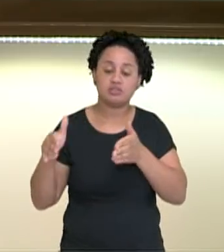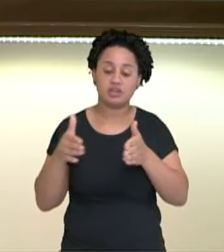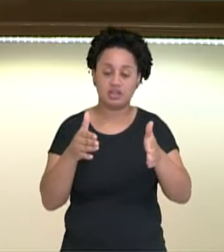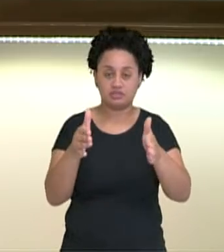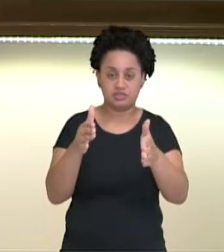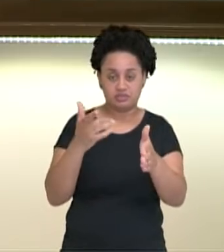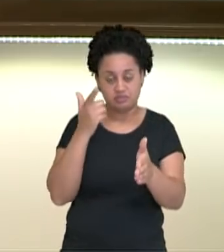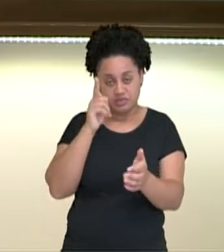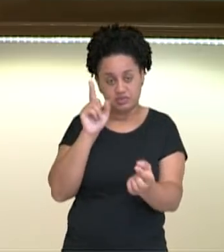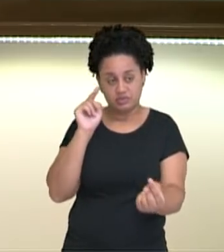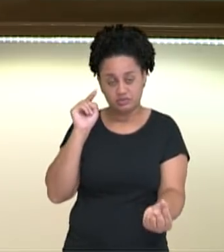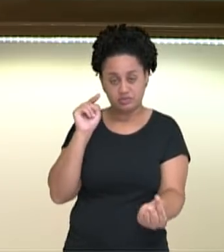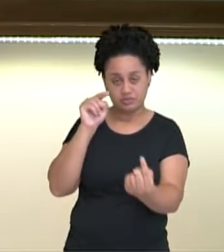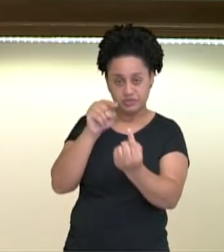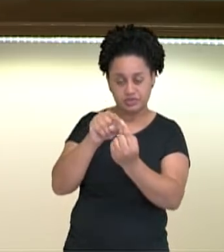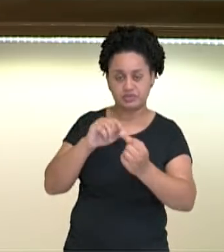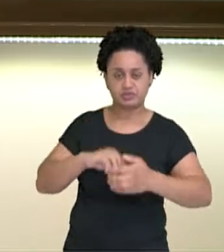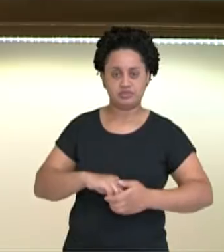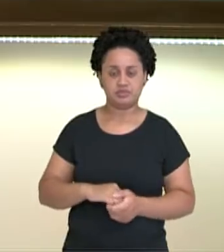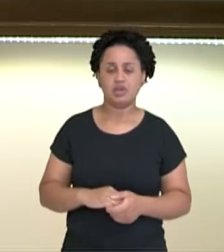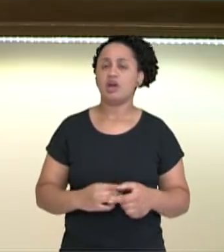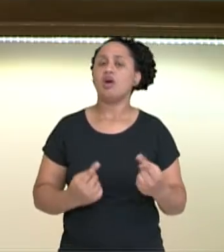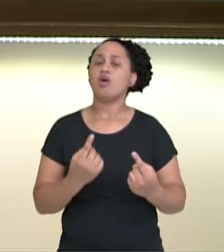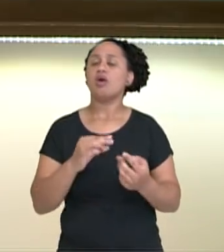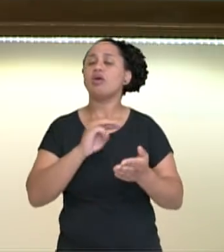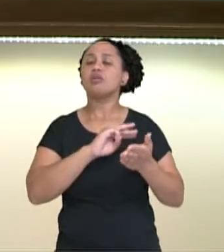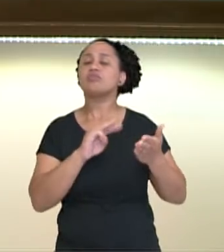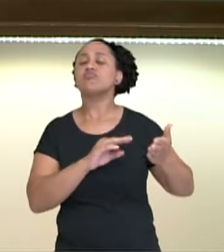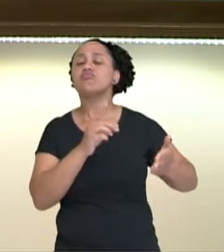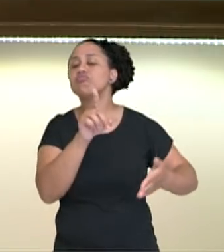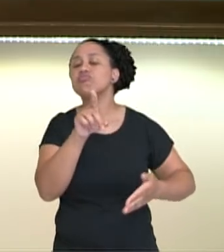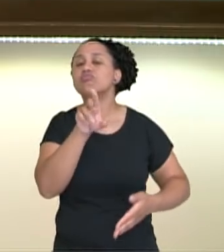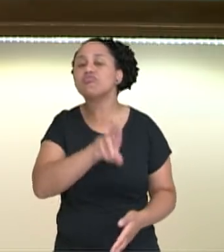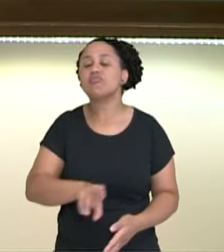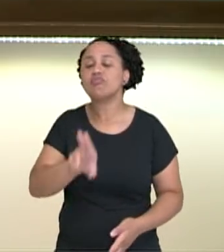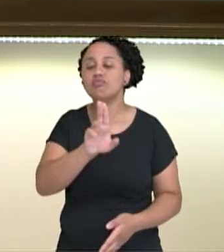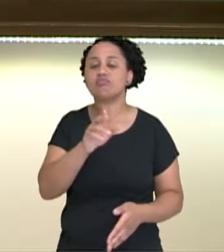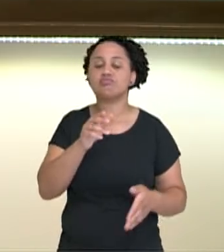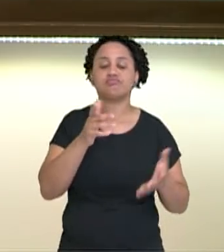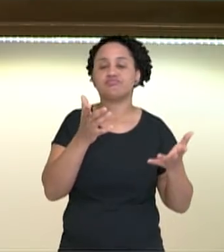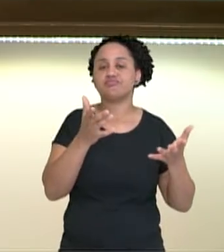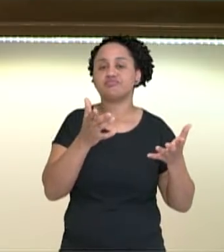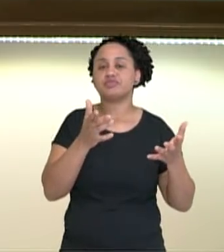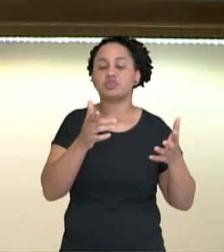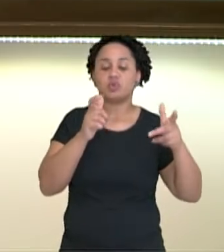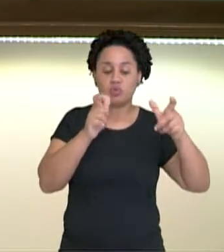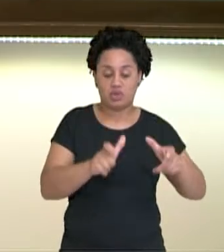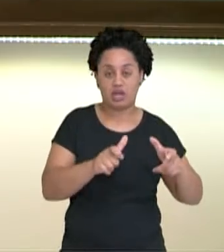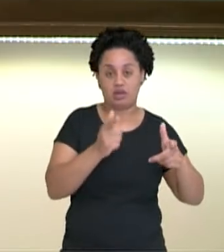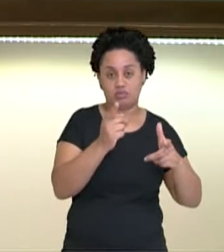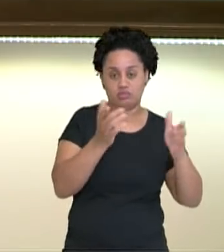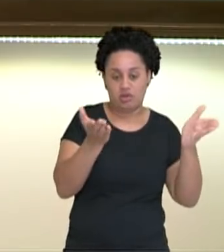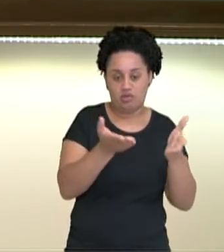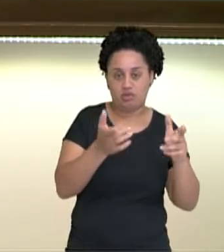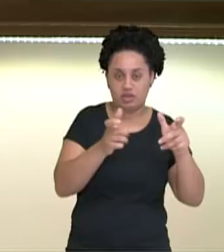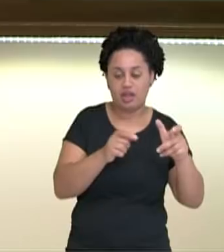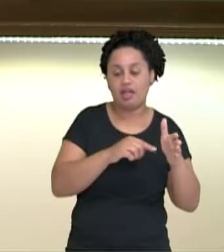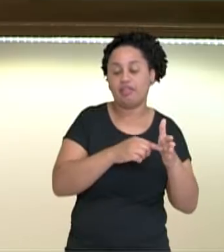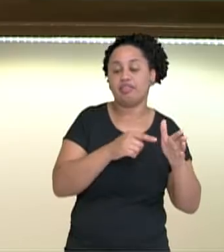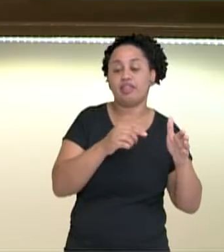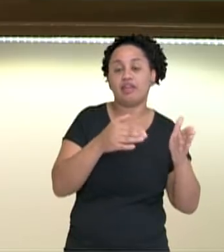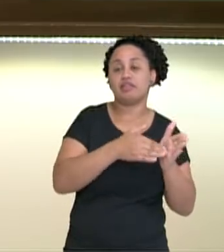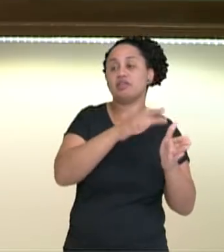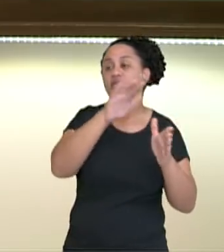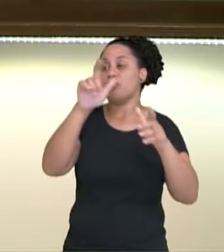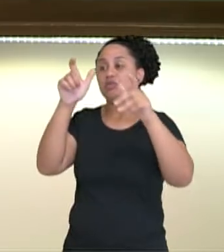no objetivo. Qual que é o método que você utiliza para você sair aí do local que você está até outro